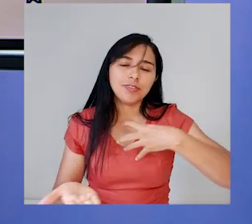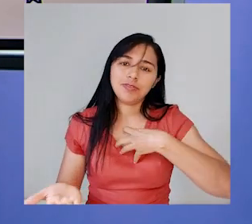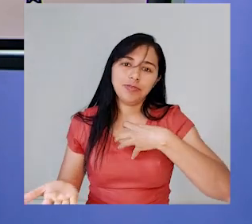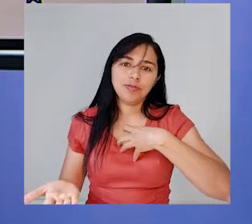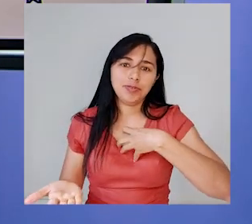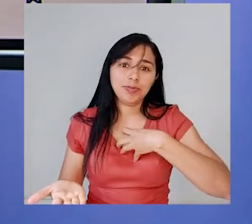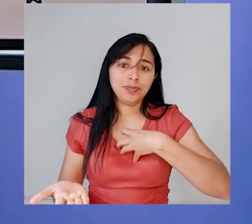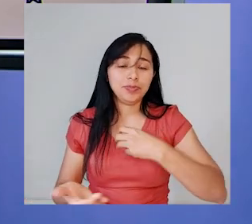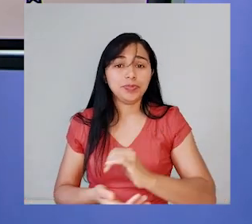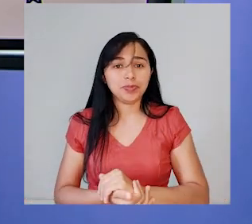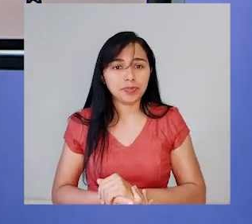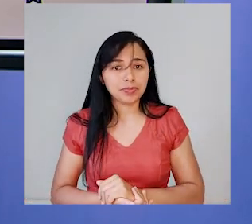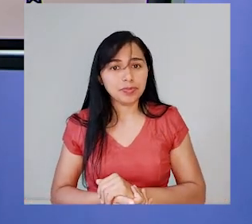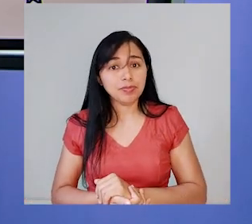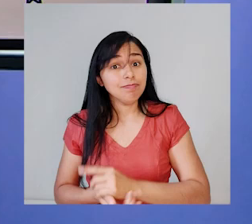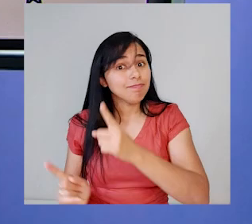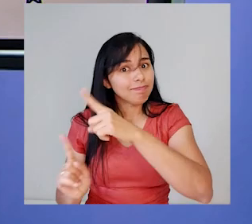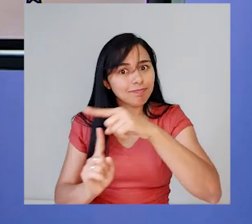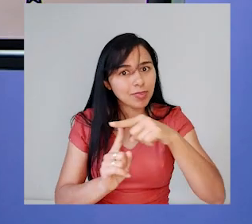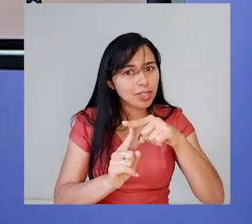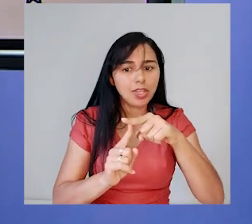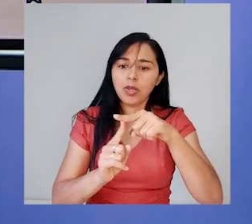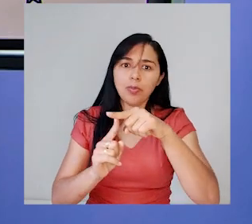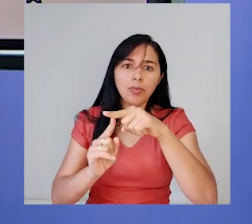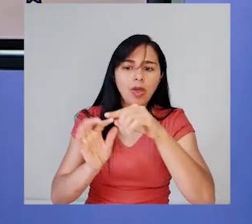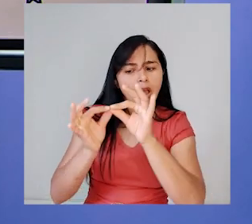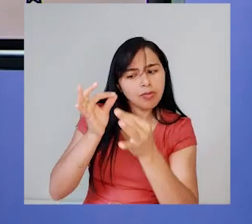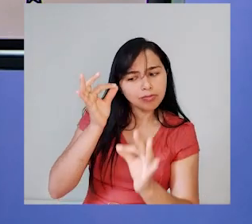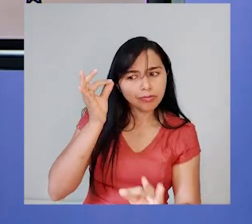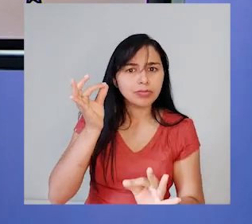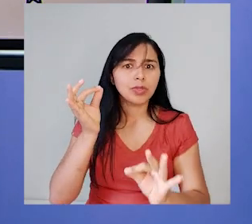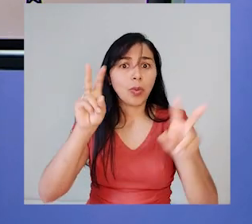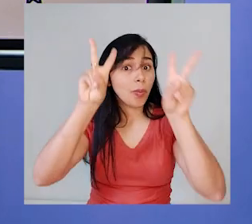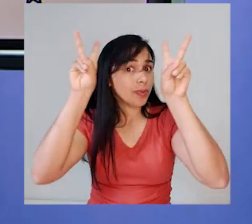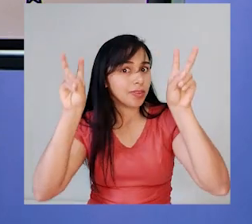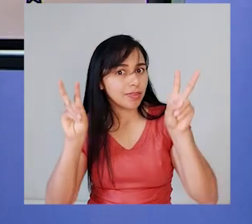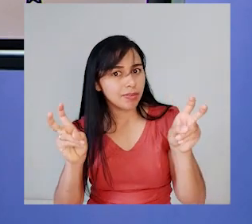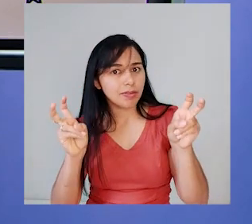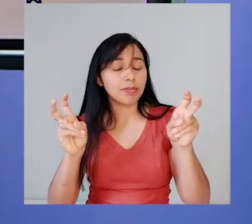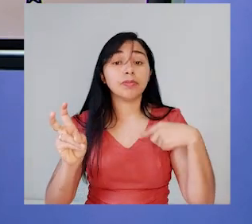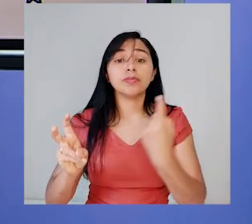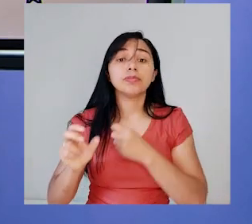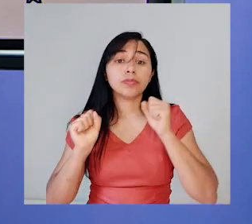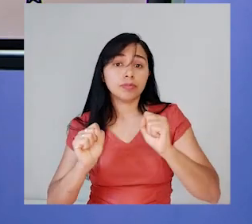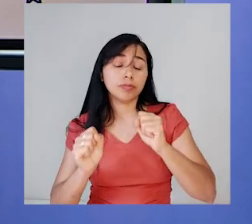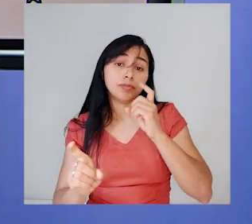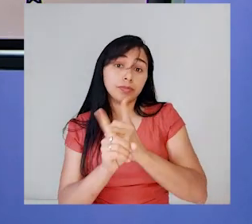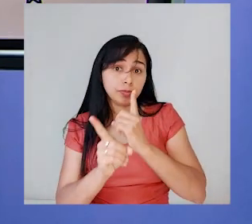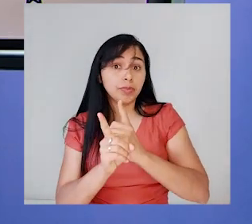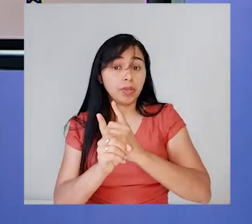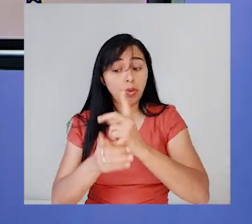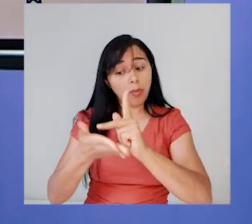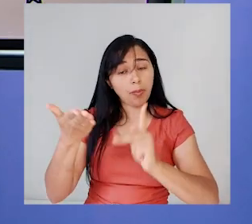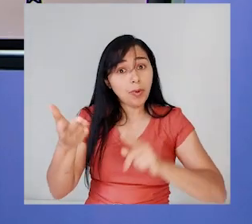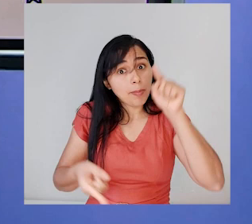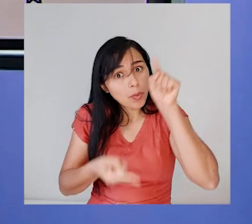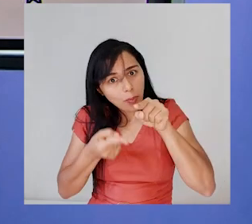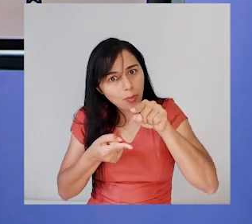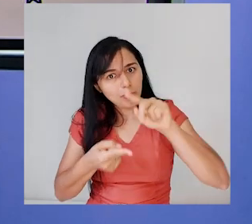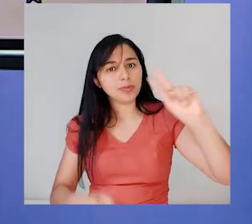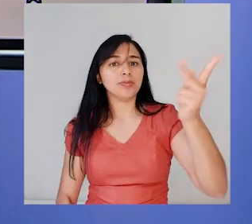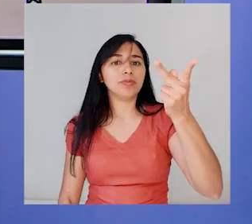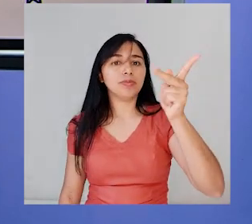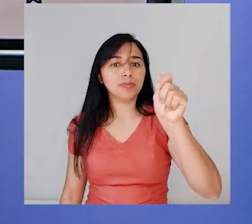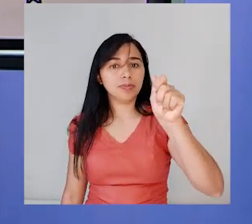estilo, quanto à sua extensão ou temática. A gente pode encontrar um haikai, que é o que eu falei para vocês, que é um poema de apenas 3